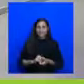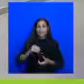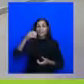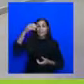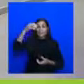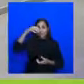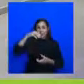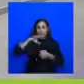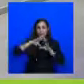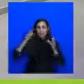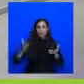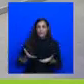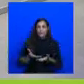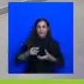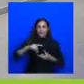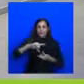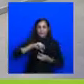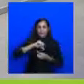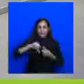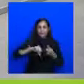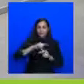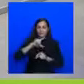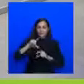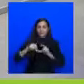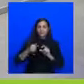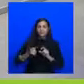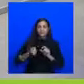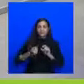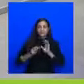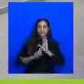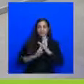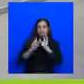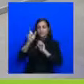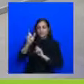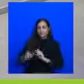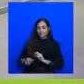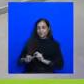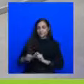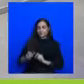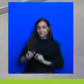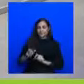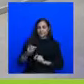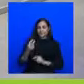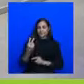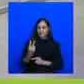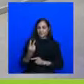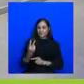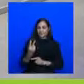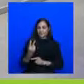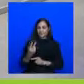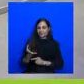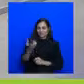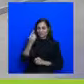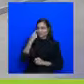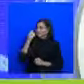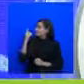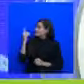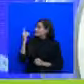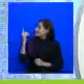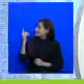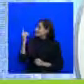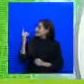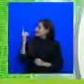Bola no suporte, o globo sendo identificado para o sorteio do número correspondente à coluna número 2. Bola